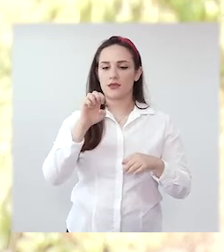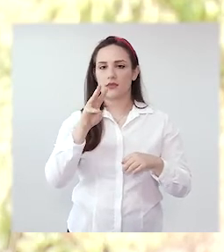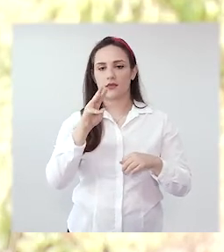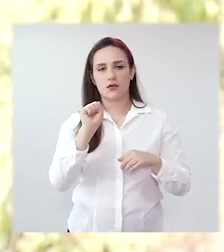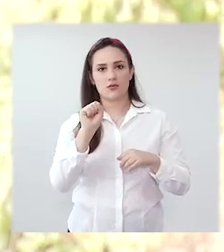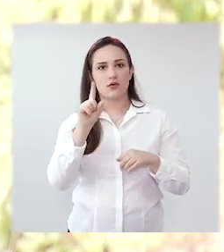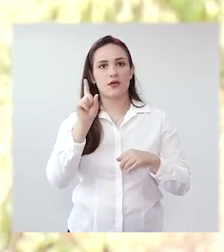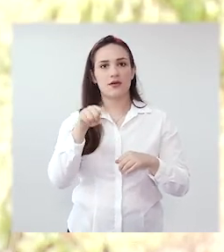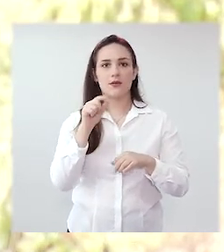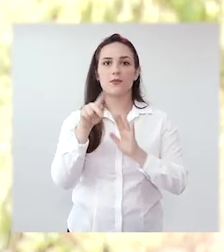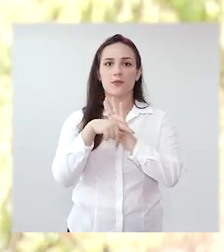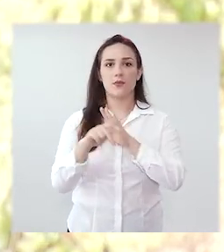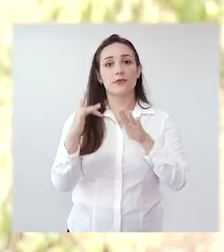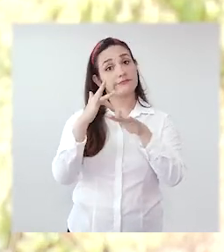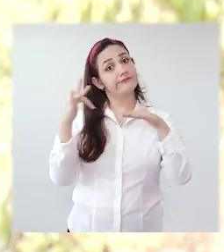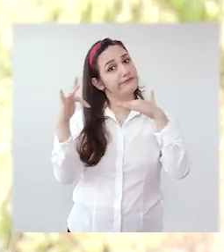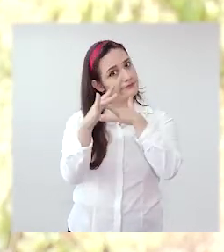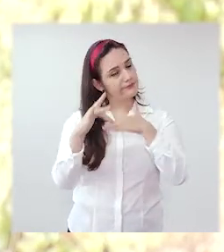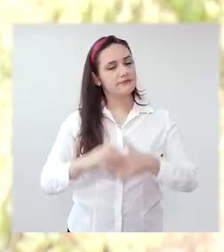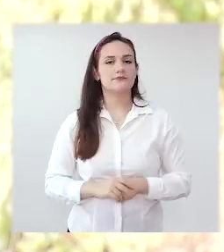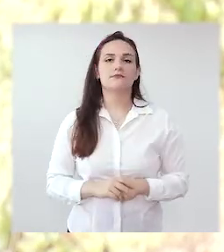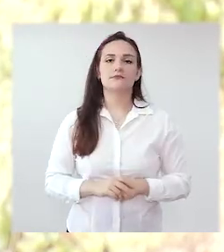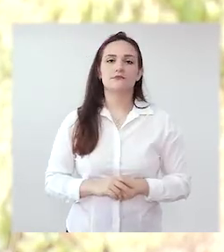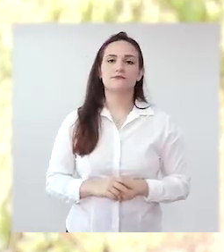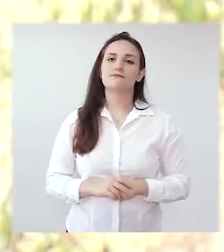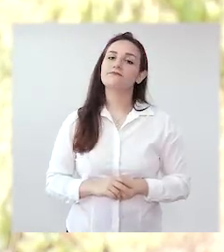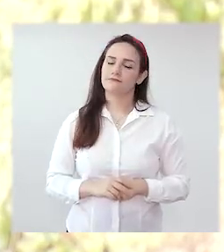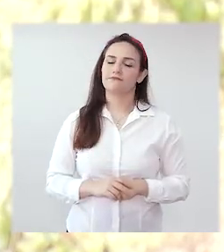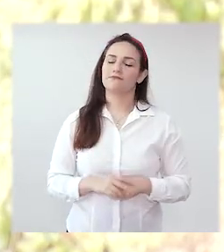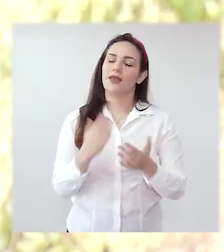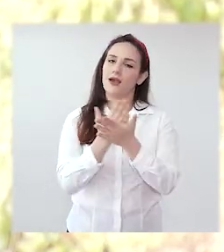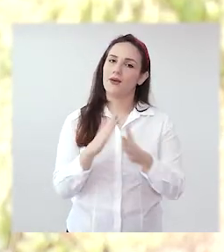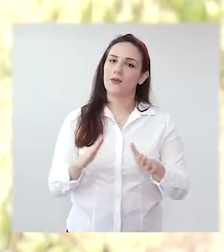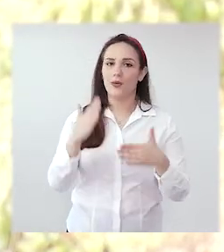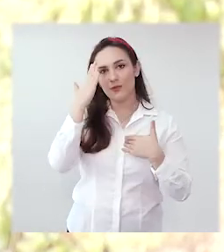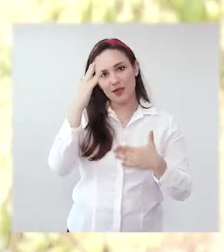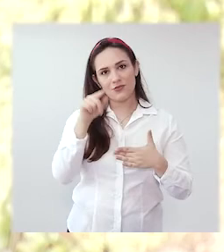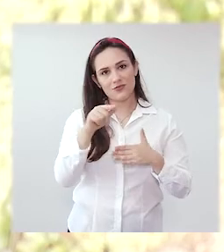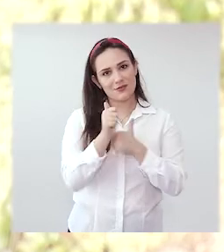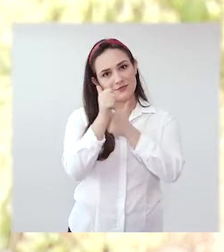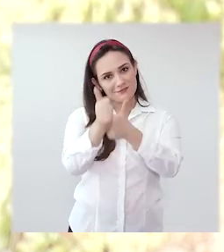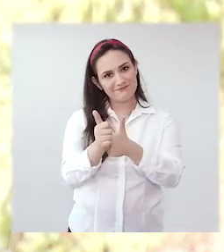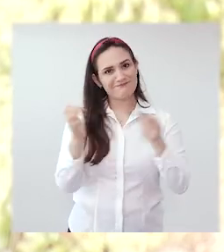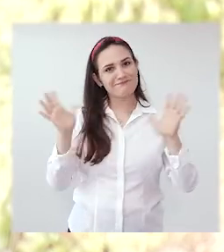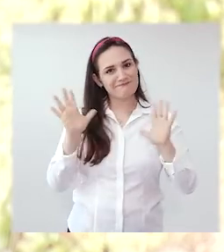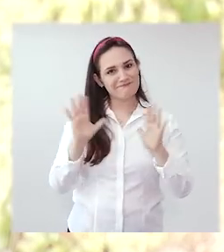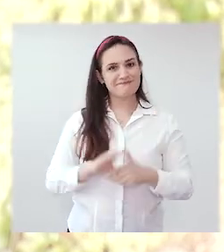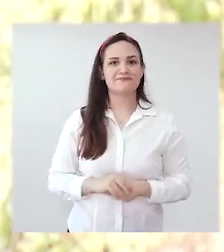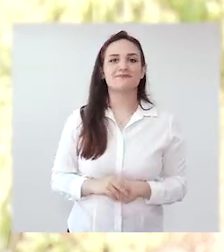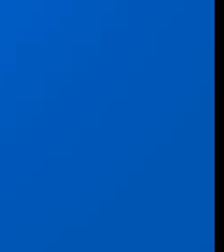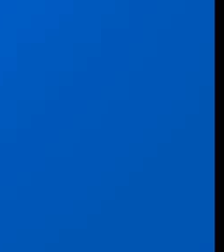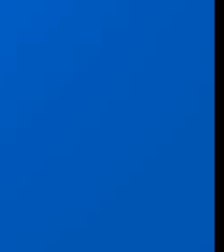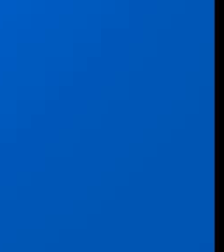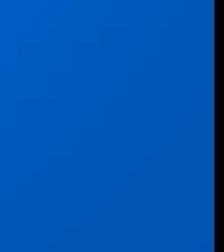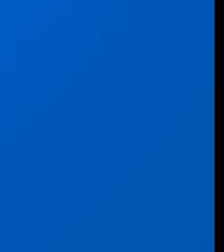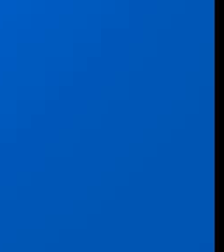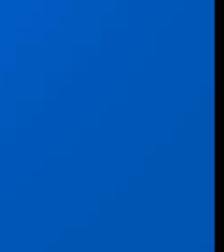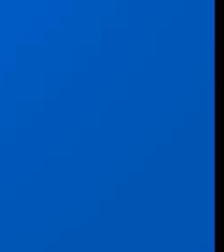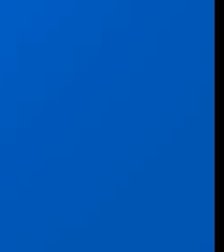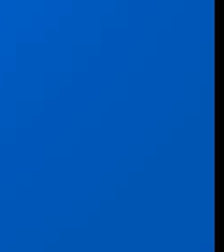aquelas compartilhadas via redes sociais. E eu vou ficando por aqui. Obrigada pela companhia e até a próxima!